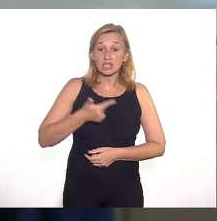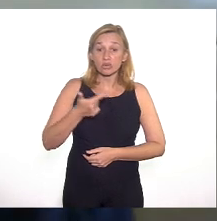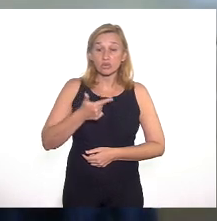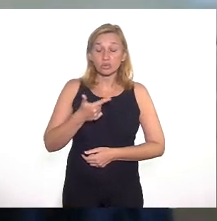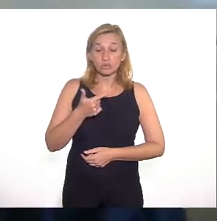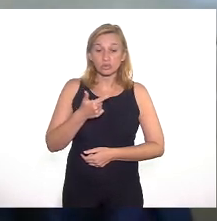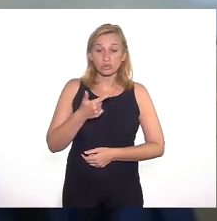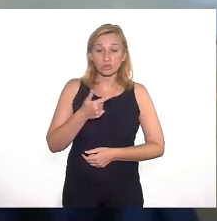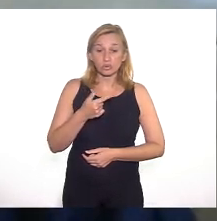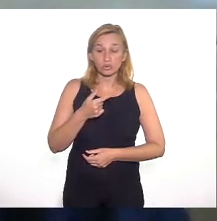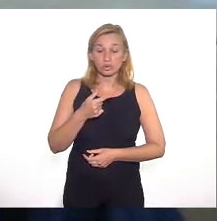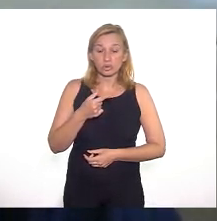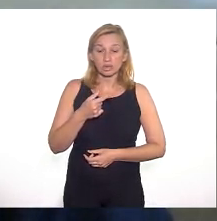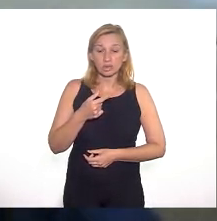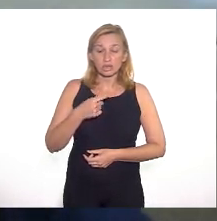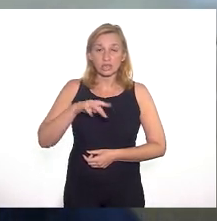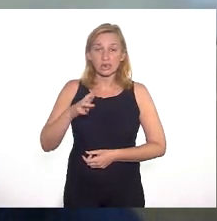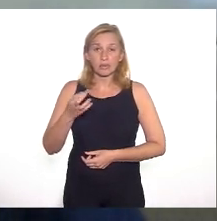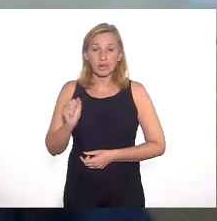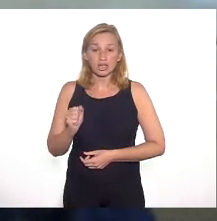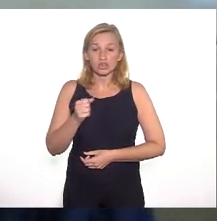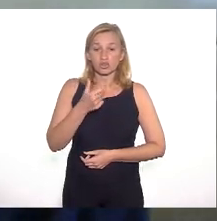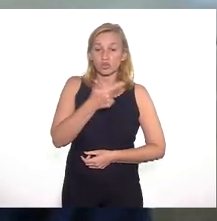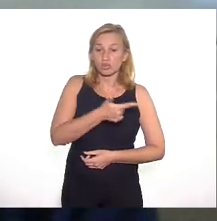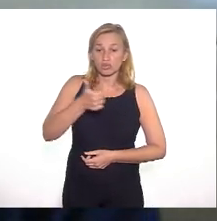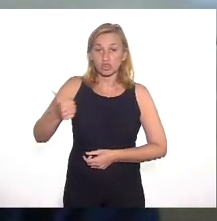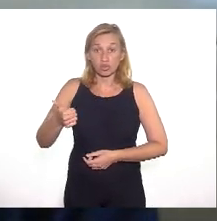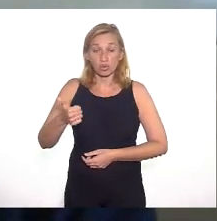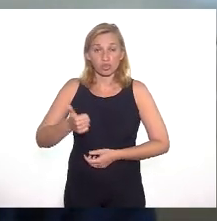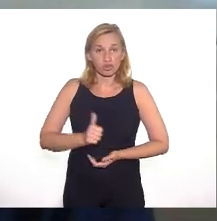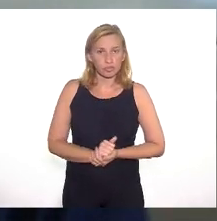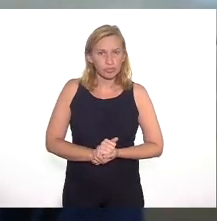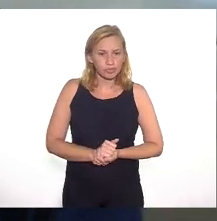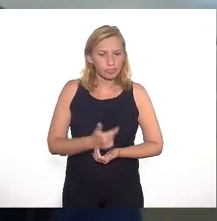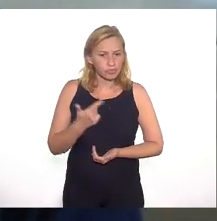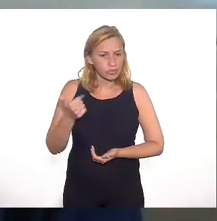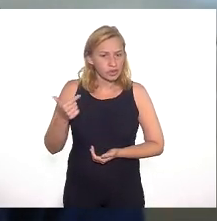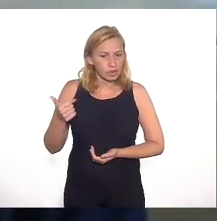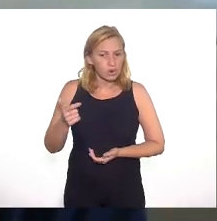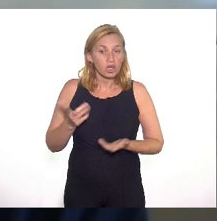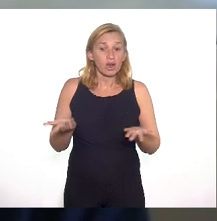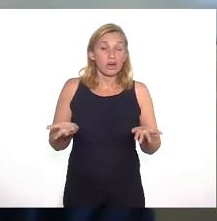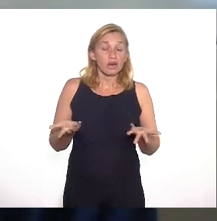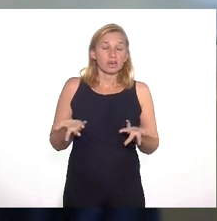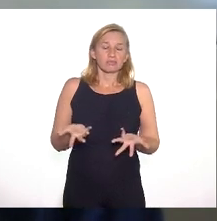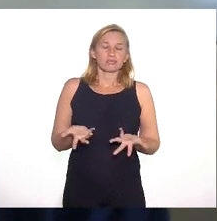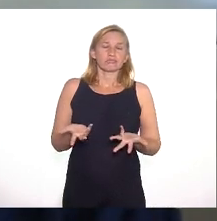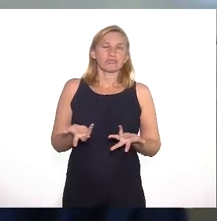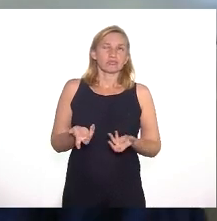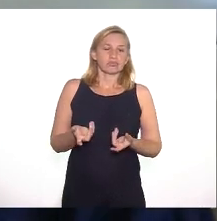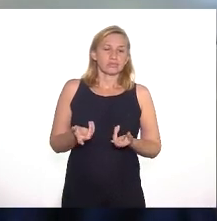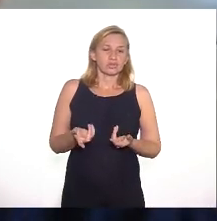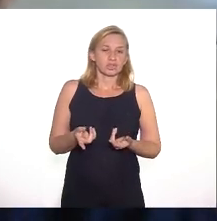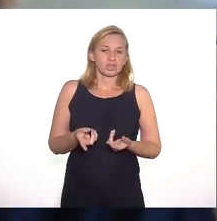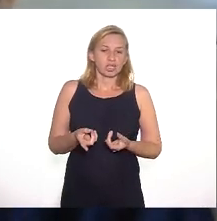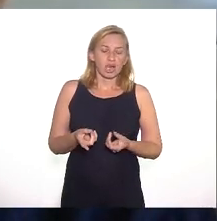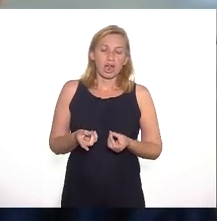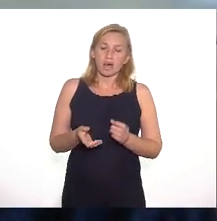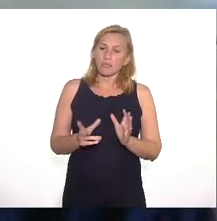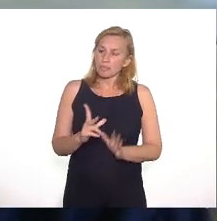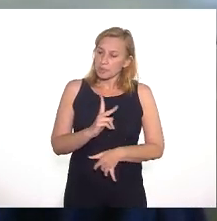semestre de 2022, deputado Valdete. Isso nos indigna e também a própria